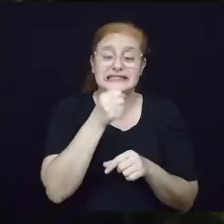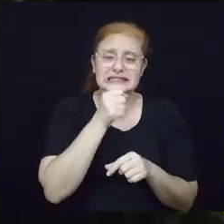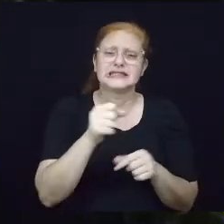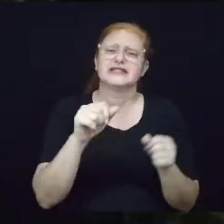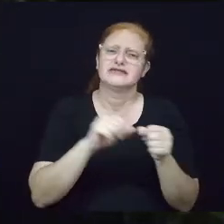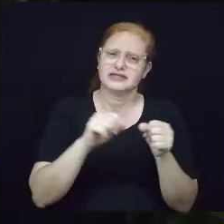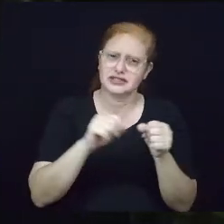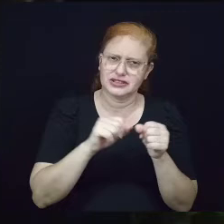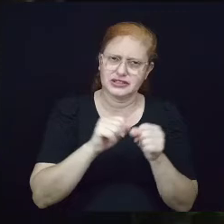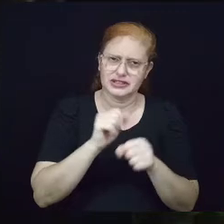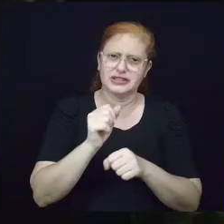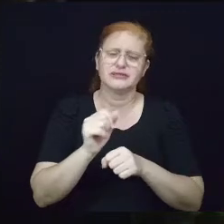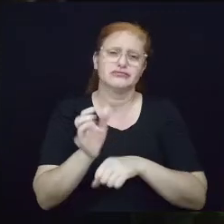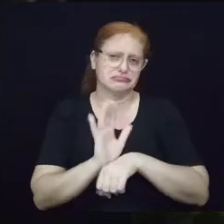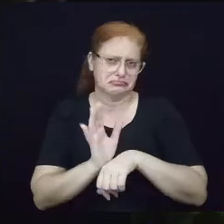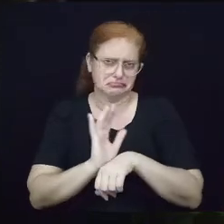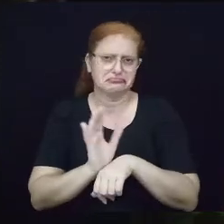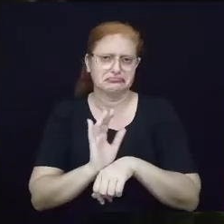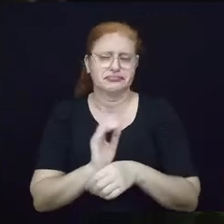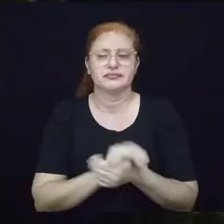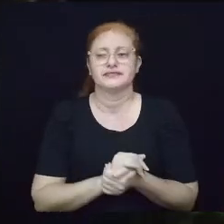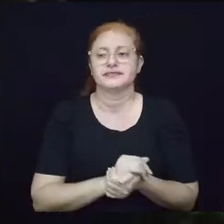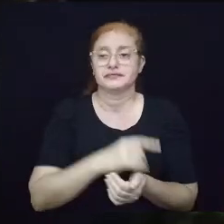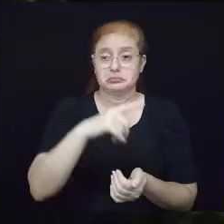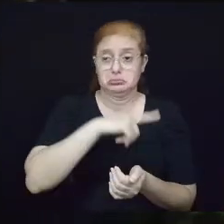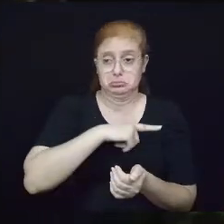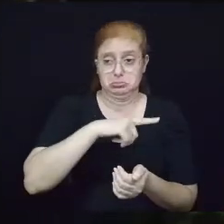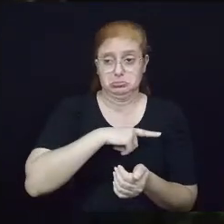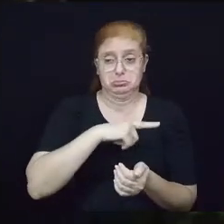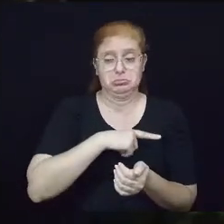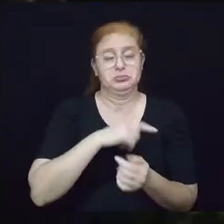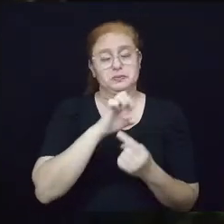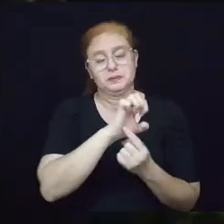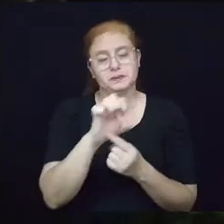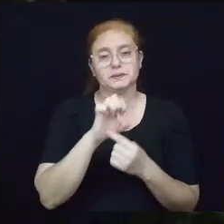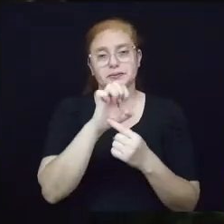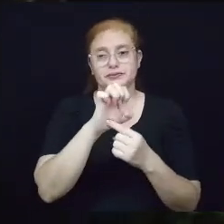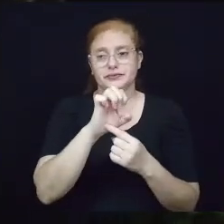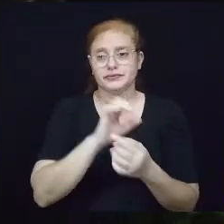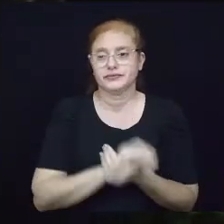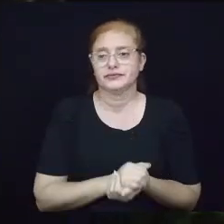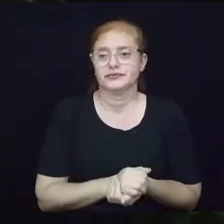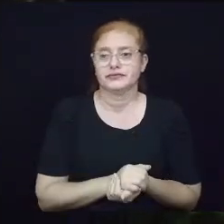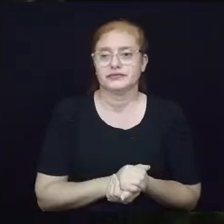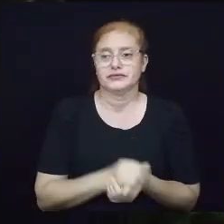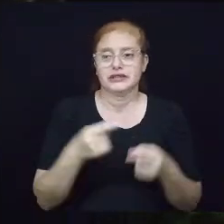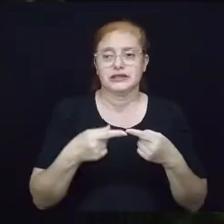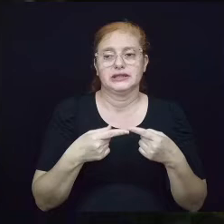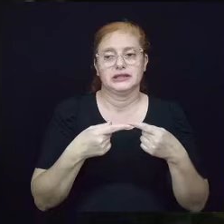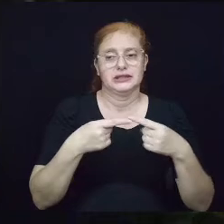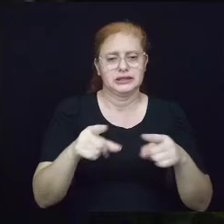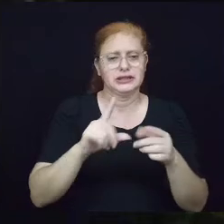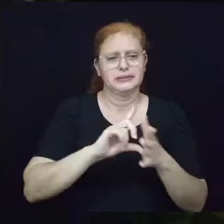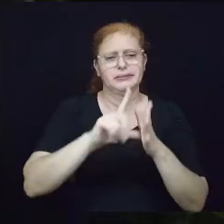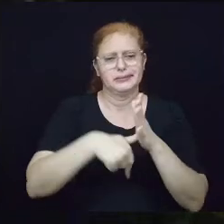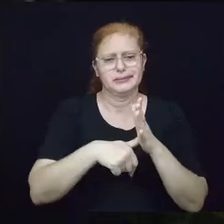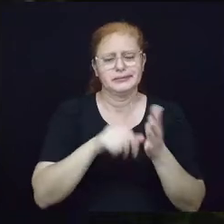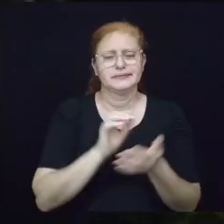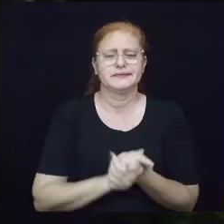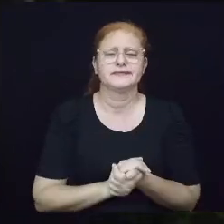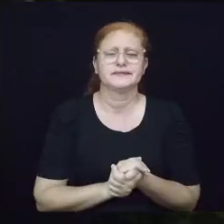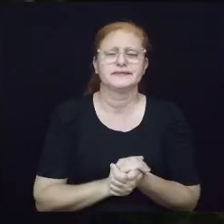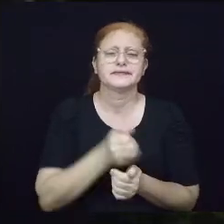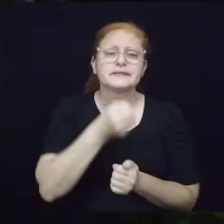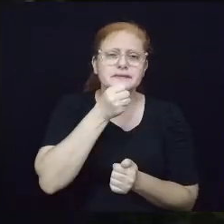entrevista que nós fizemos para o documentário que acompanha a exposição, que será lançado depois.